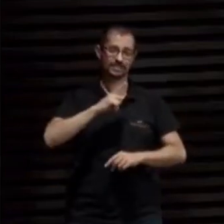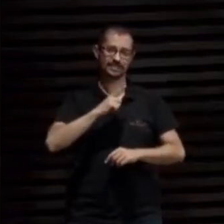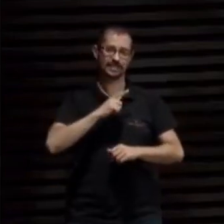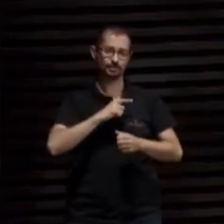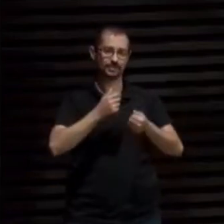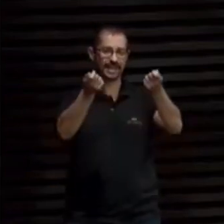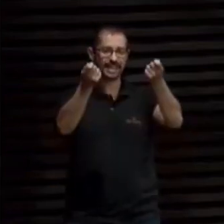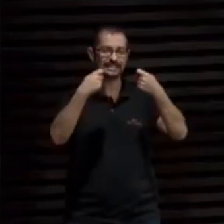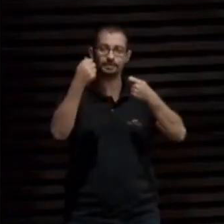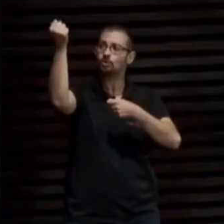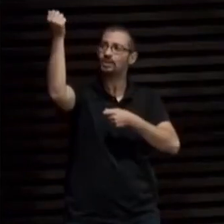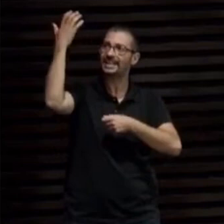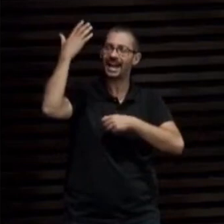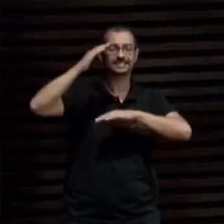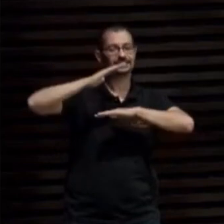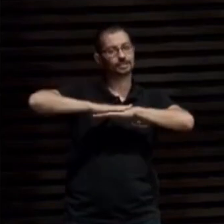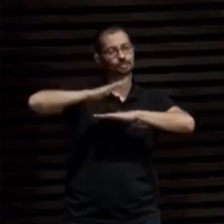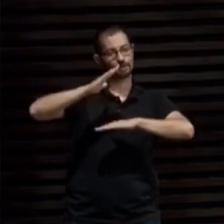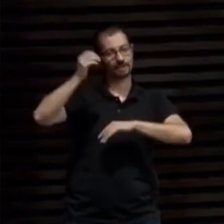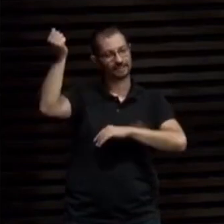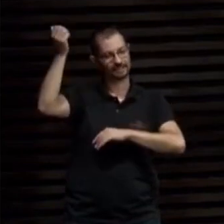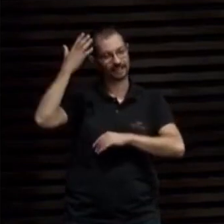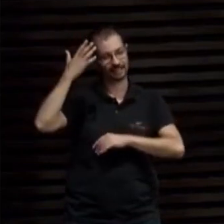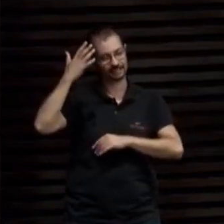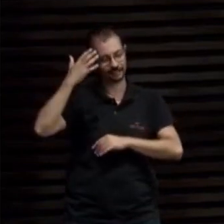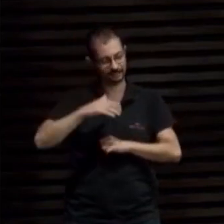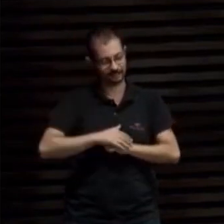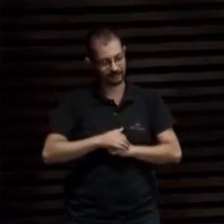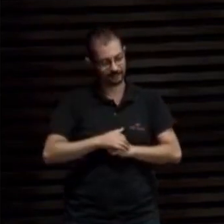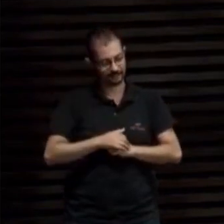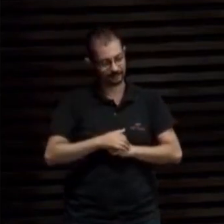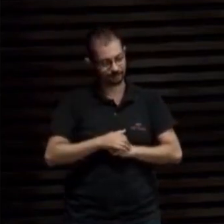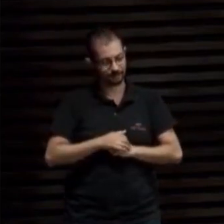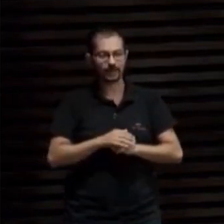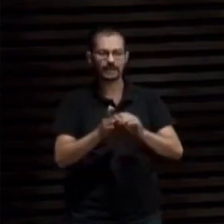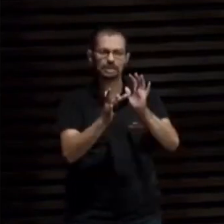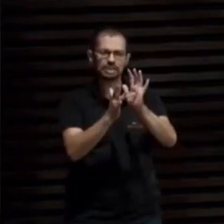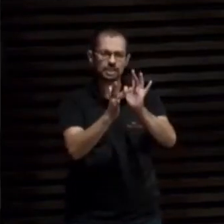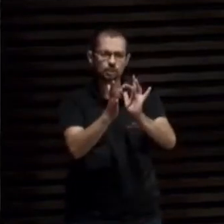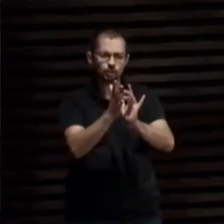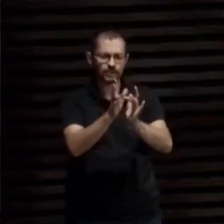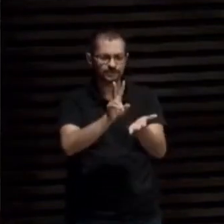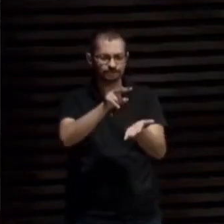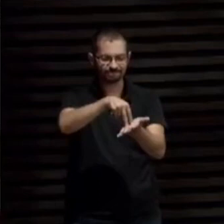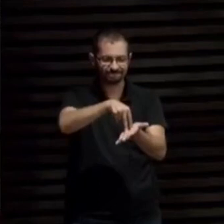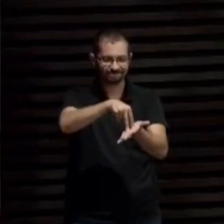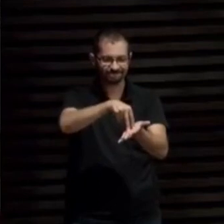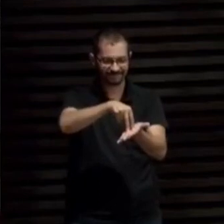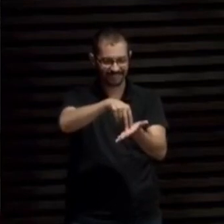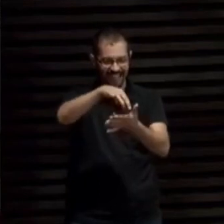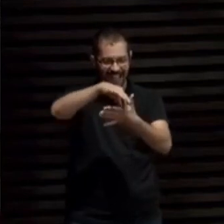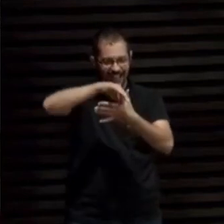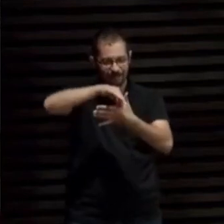plenitude graça sobre graça. A encarnação do Verbo tinha como finalidade